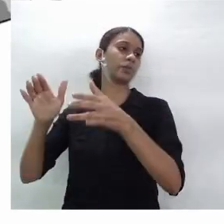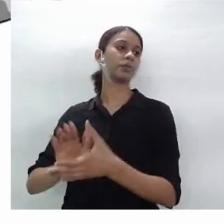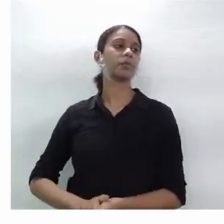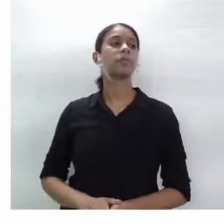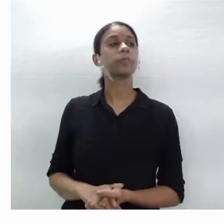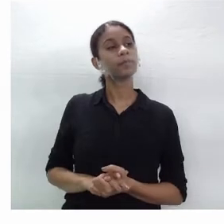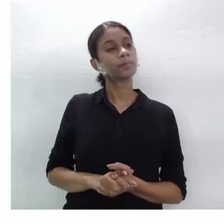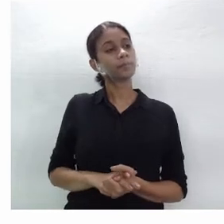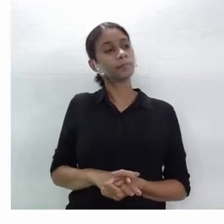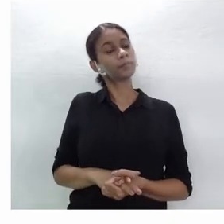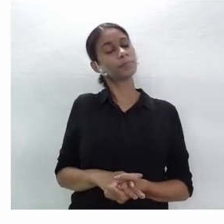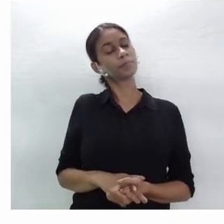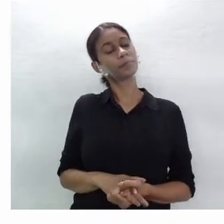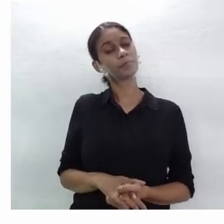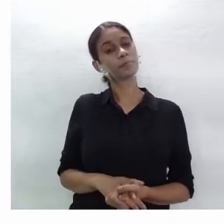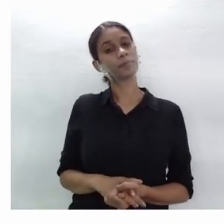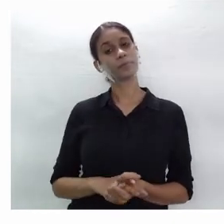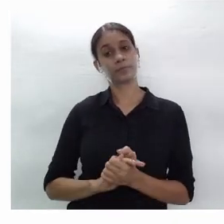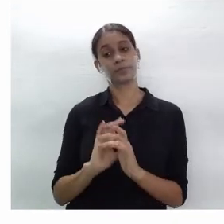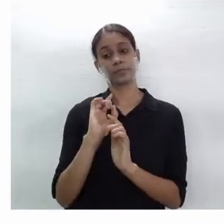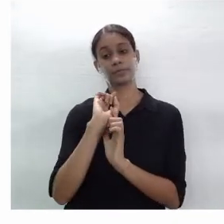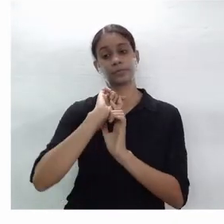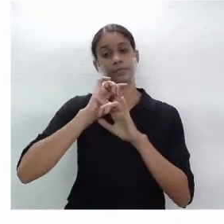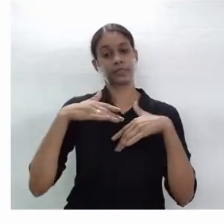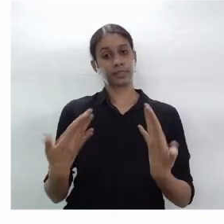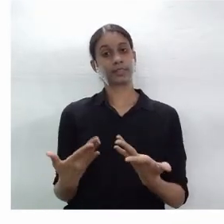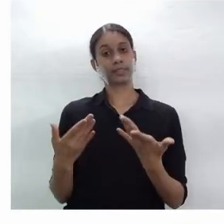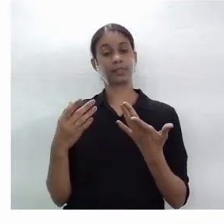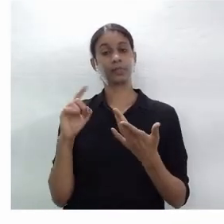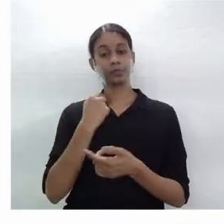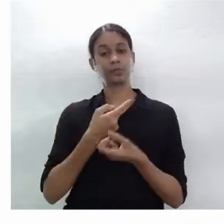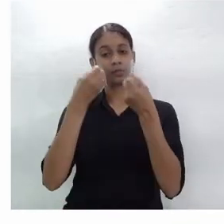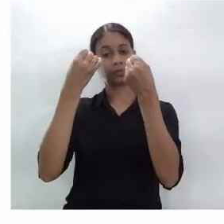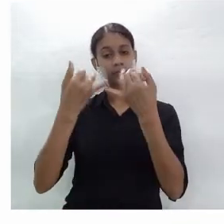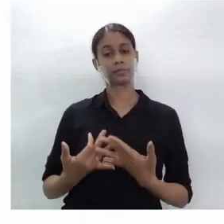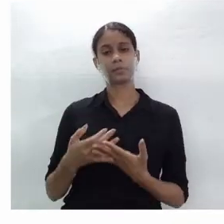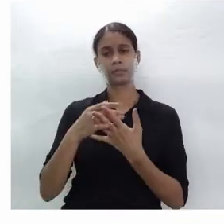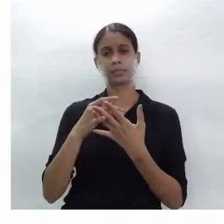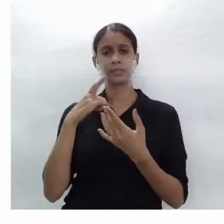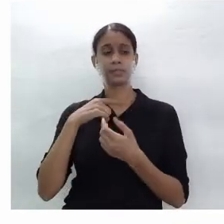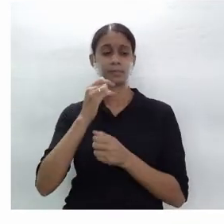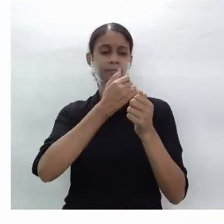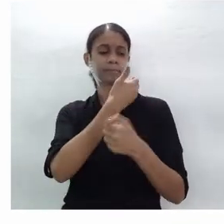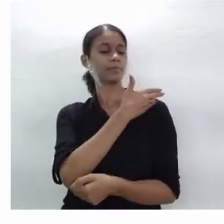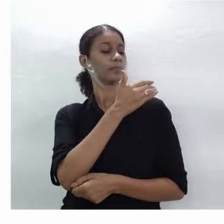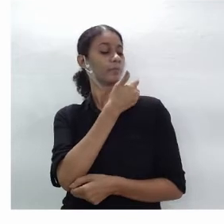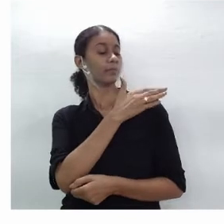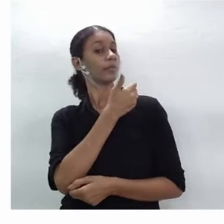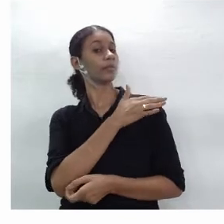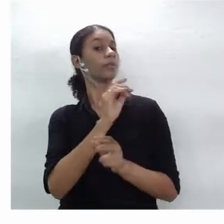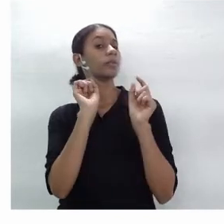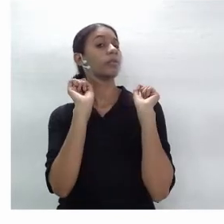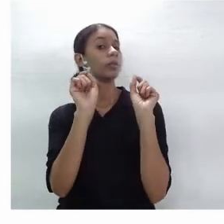próximo slide. Então, como a gente falou da questão do racismo, aí tem o racismo que